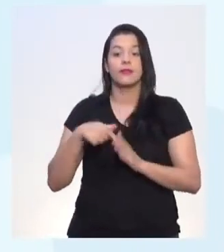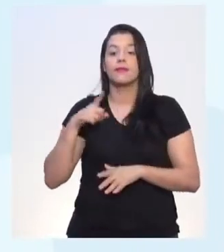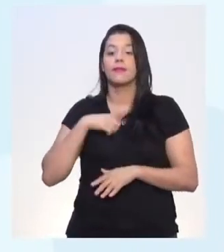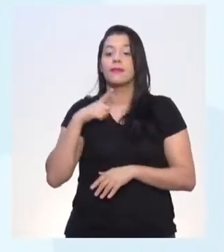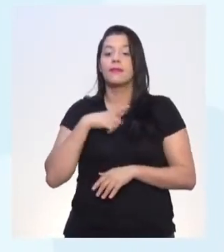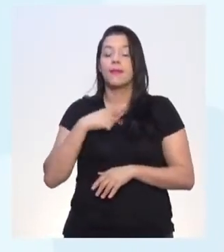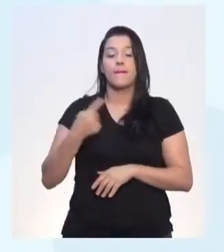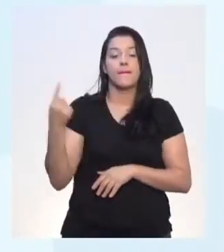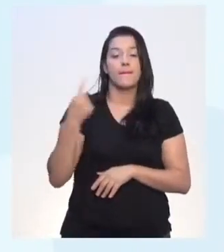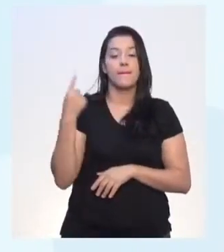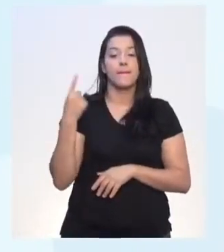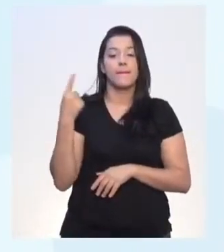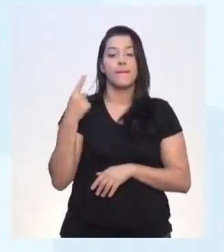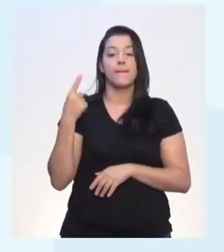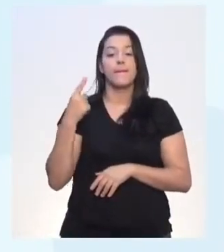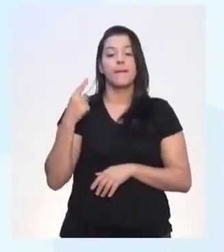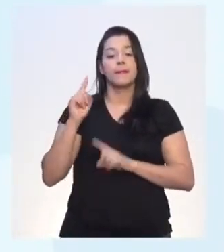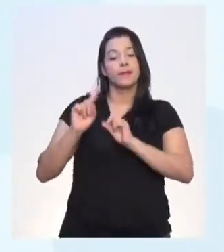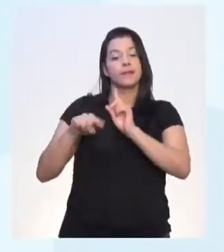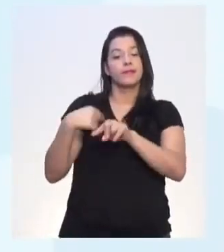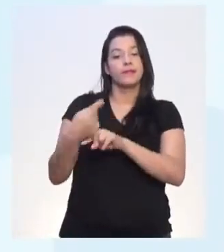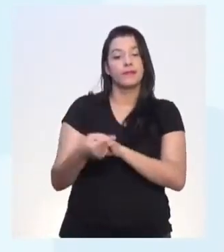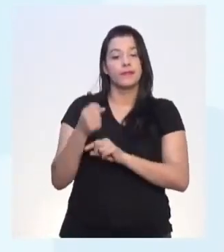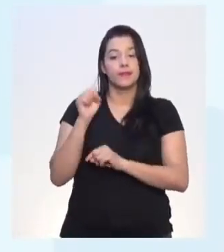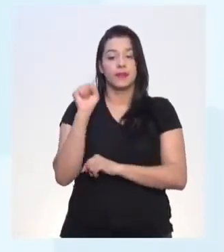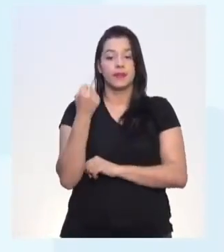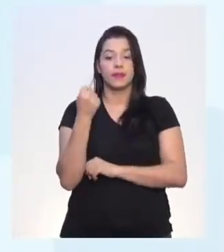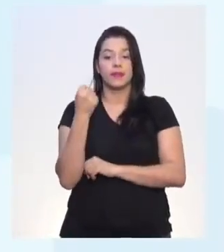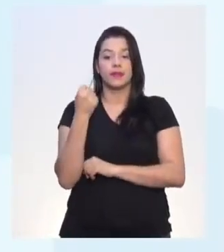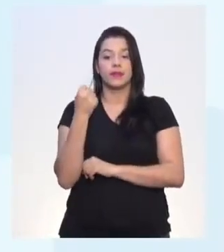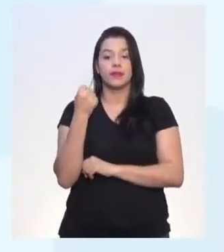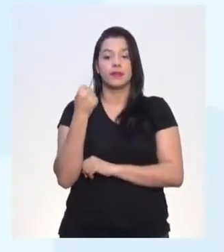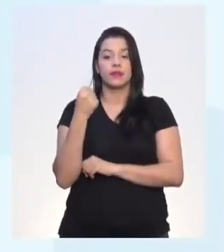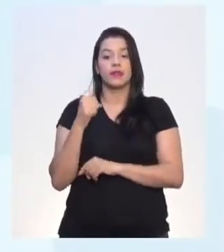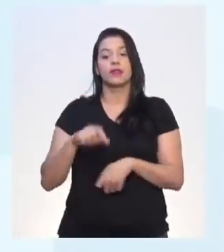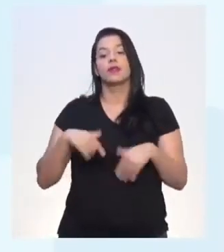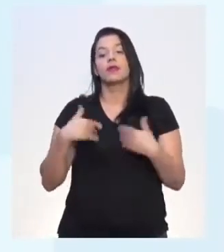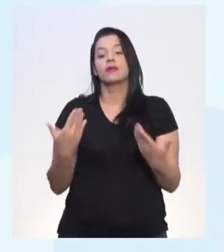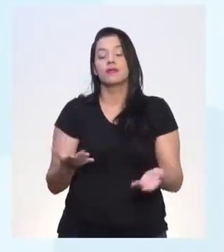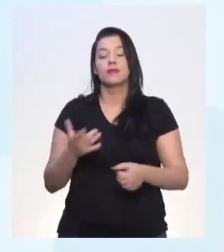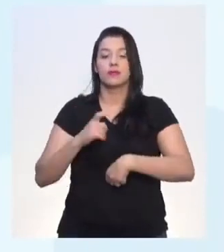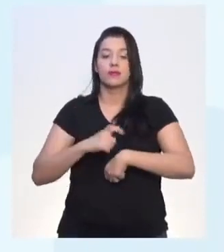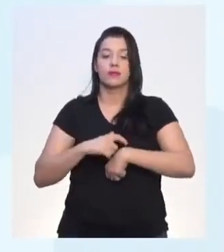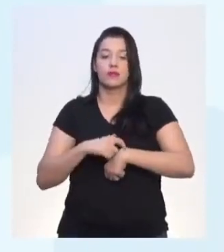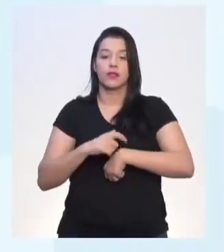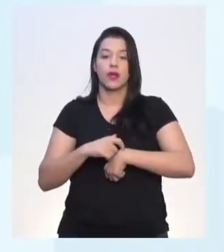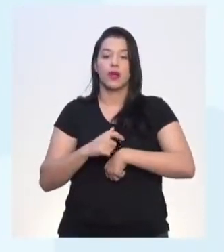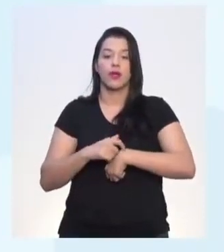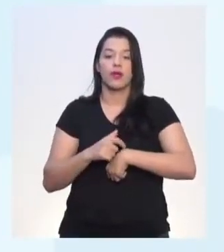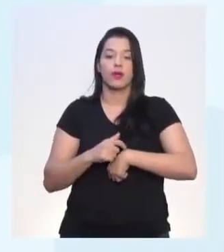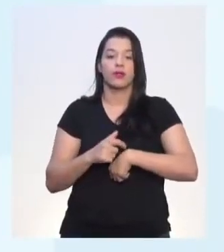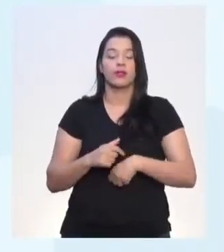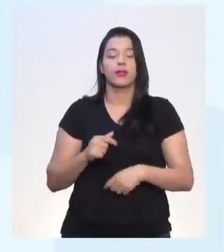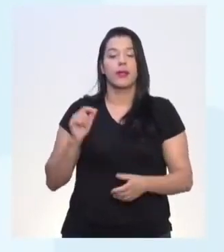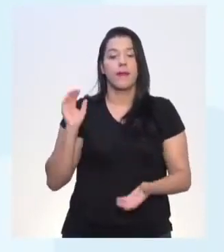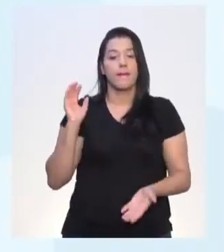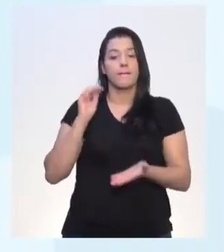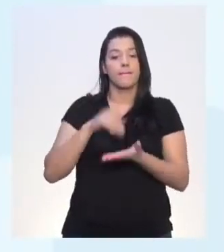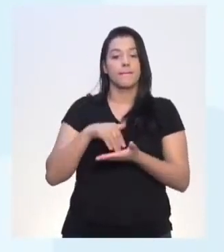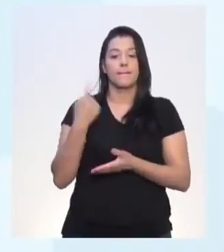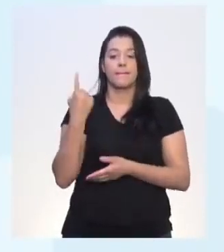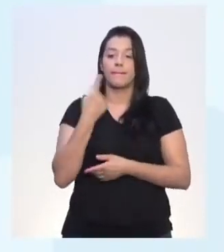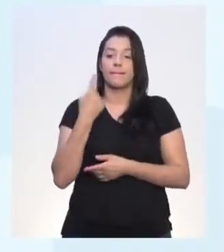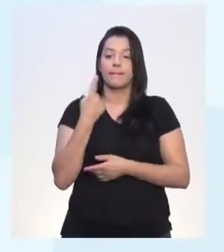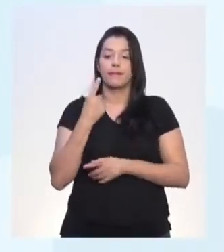o primeiro trem, só que depois das 8. E eu quero saber, então, que hora que ela pegou esse trem, né? O primeiro trem